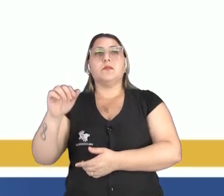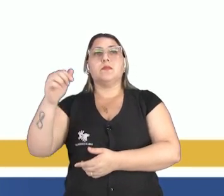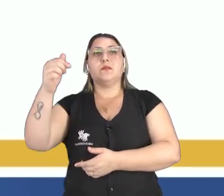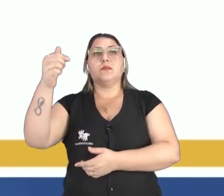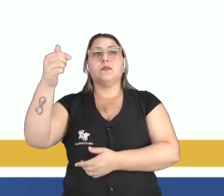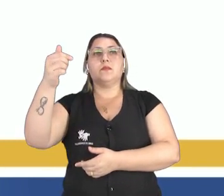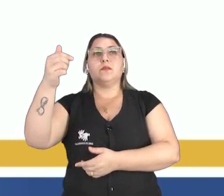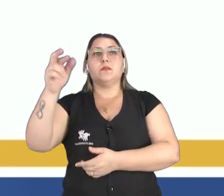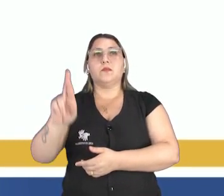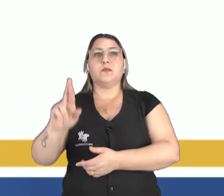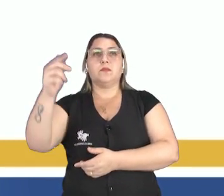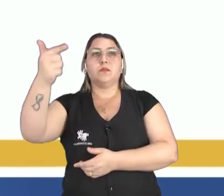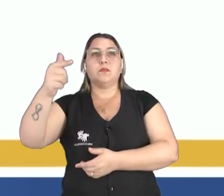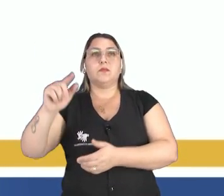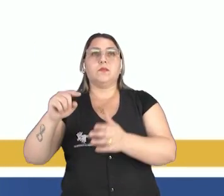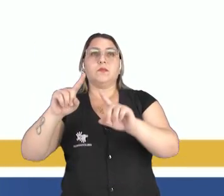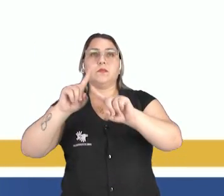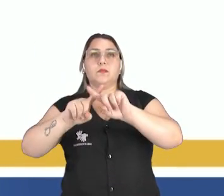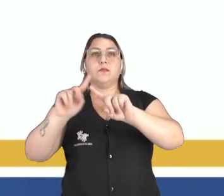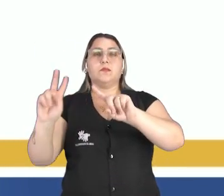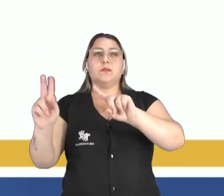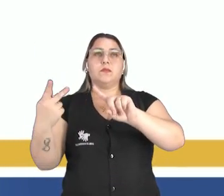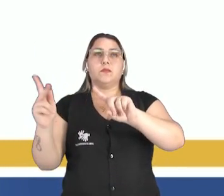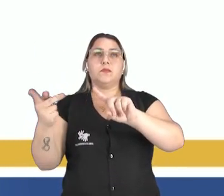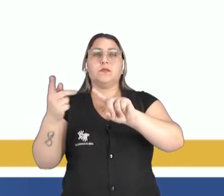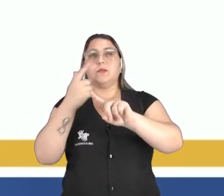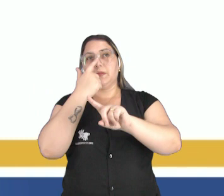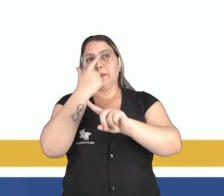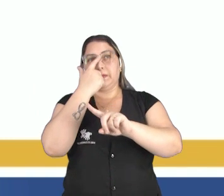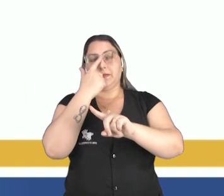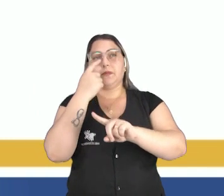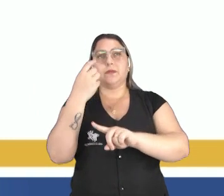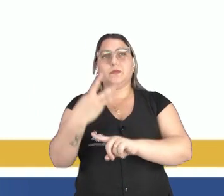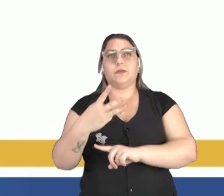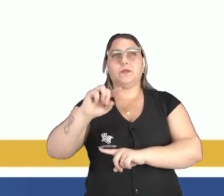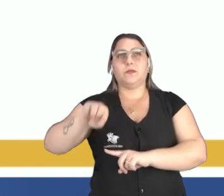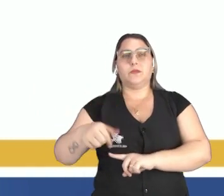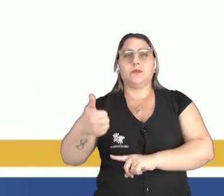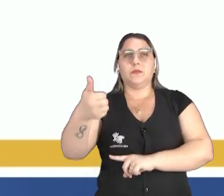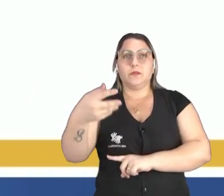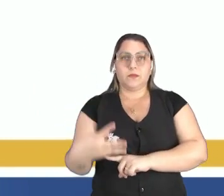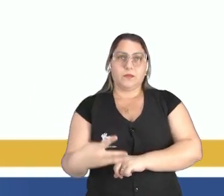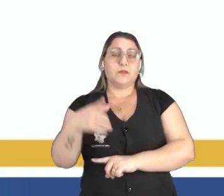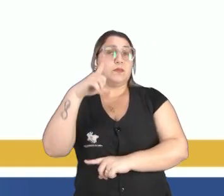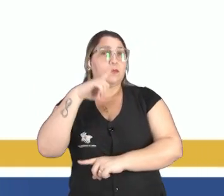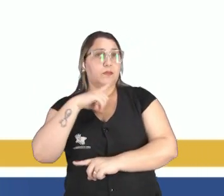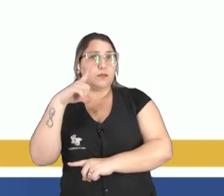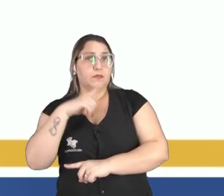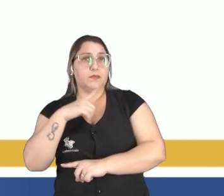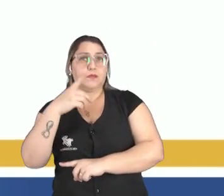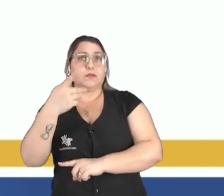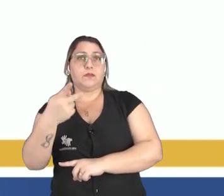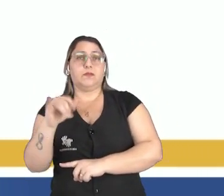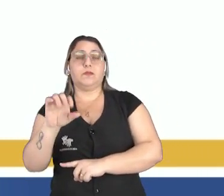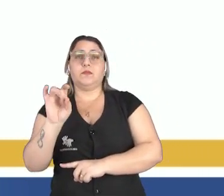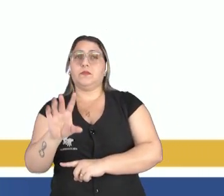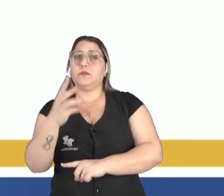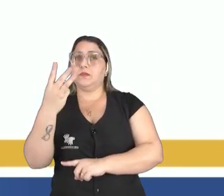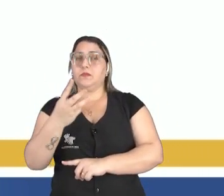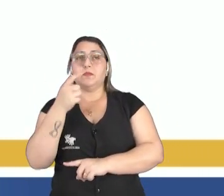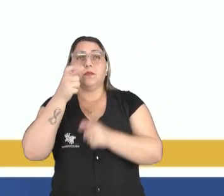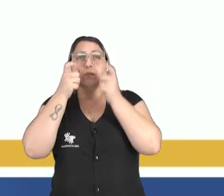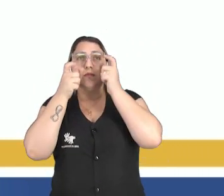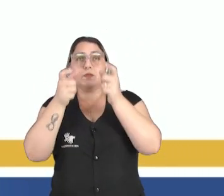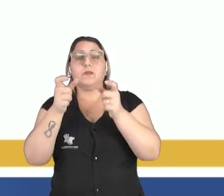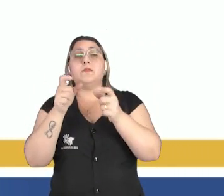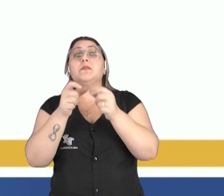πr² vezes h. Aqui está dizendo que o π tem que ser 3,14. Tem questões que o π é só 3. Você observa bem o